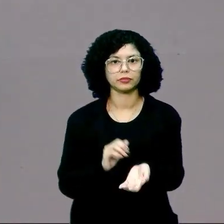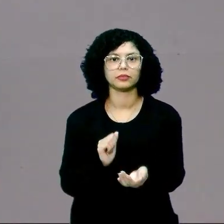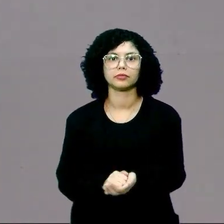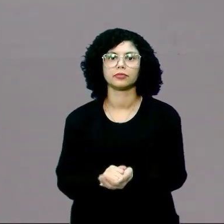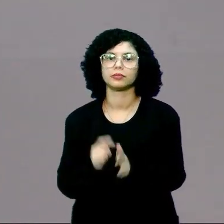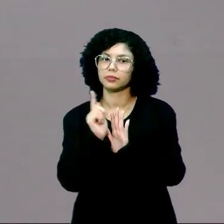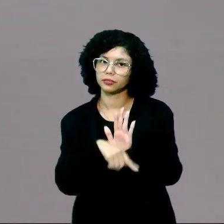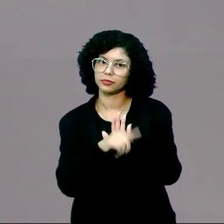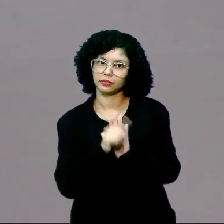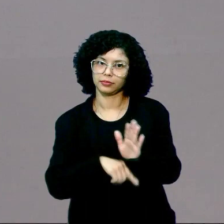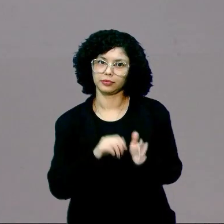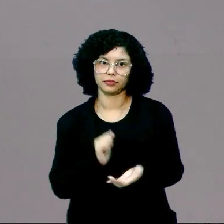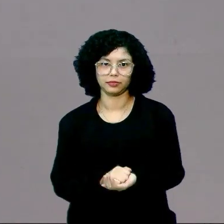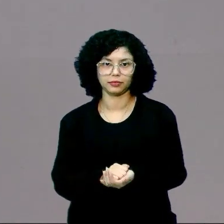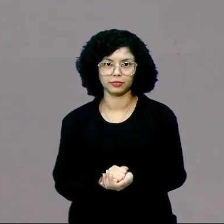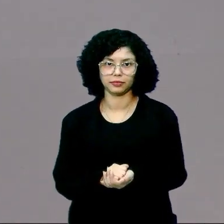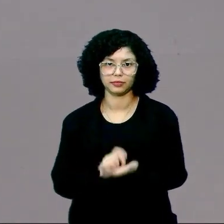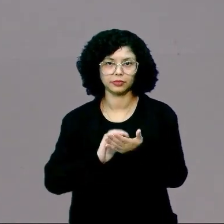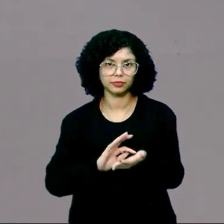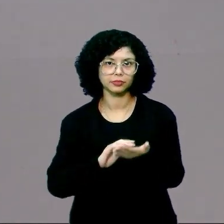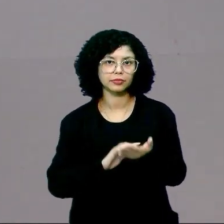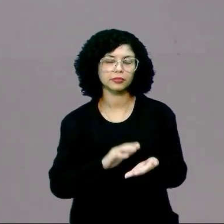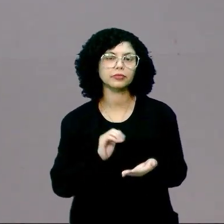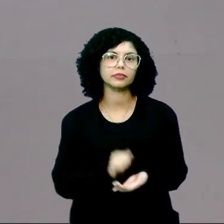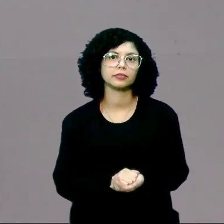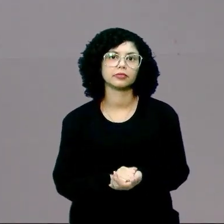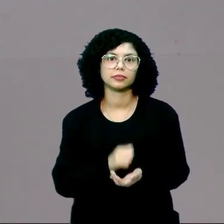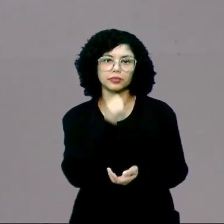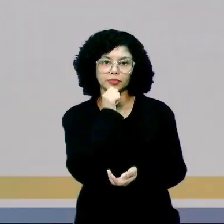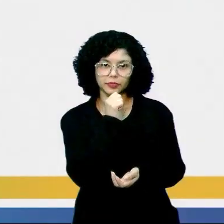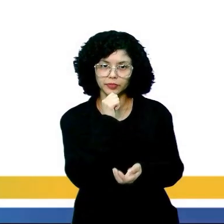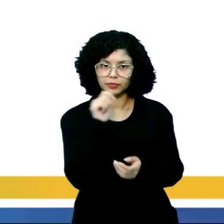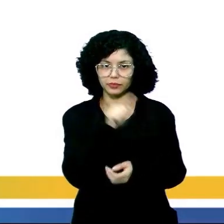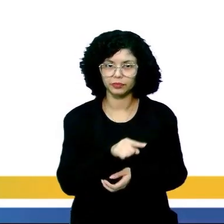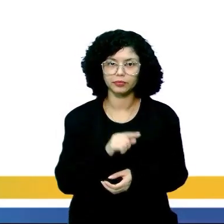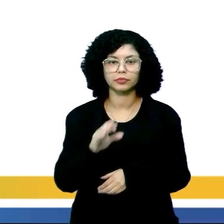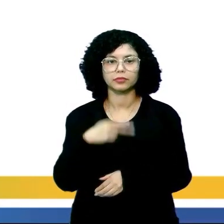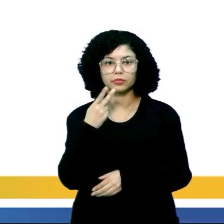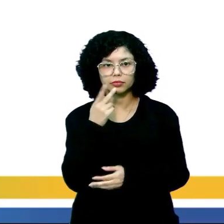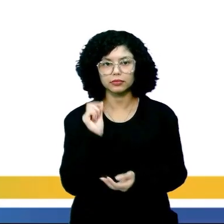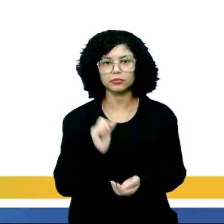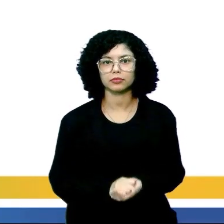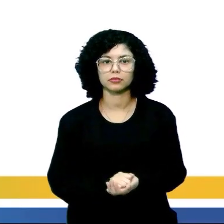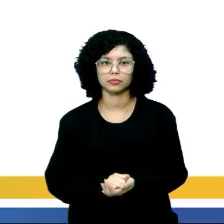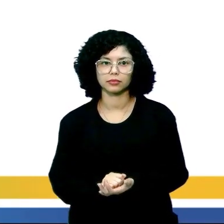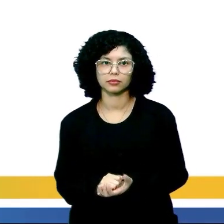esses gêneros das mídias digitais e como elas circulam, galera.